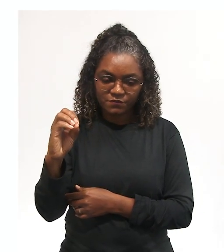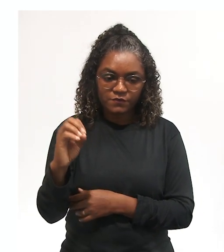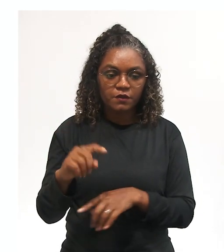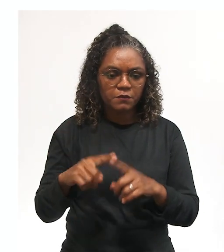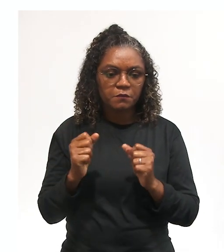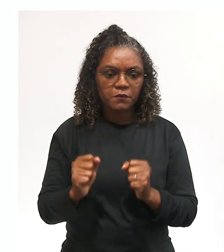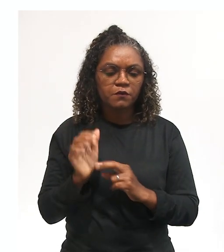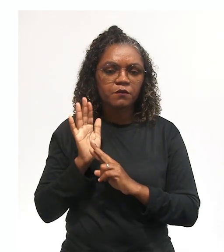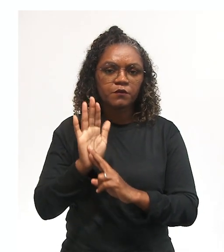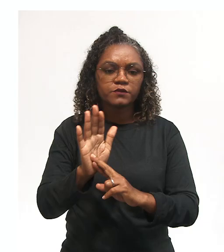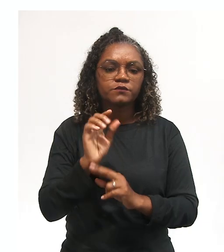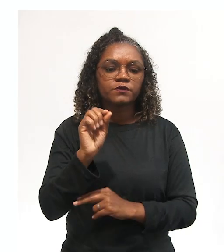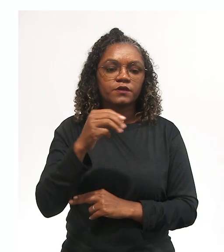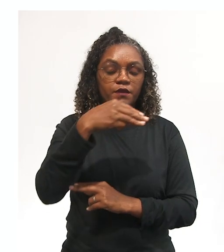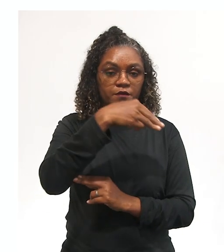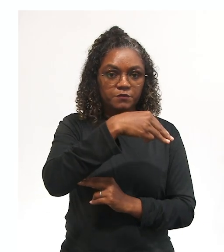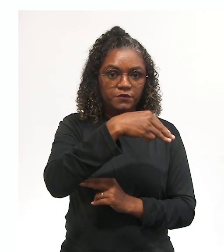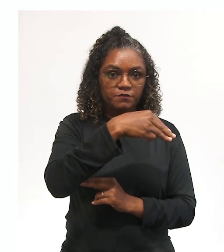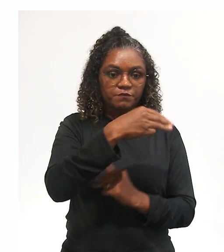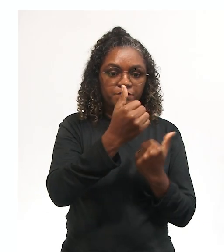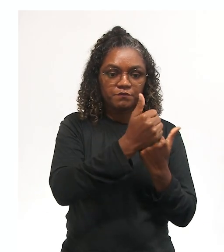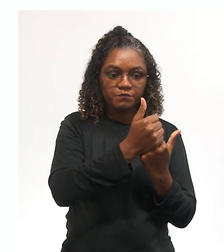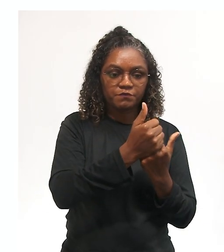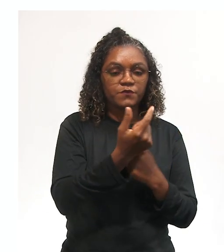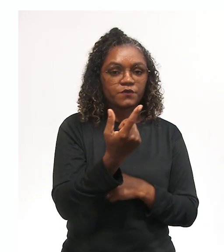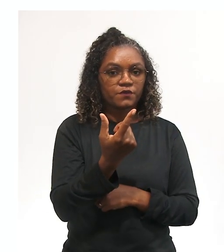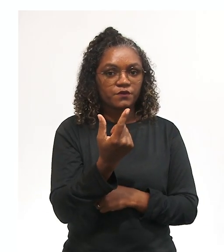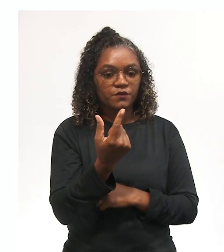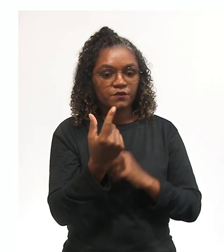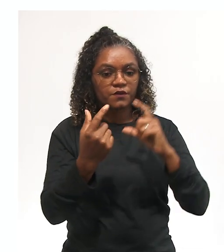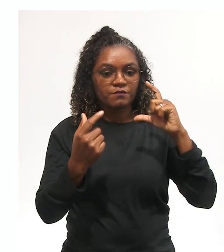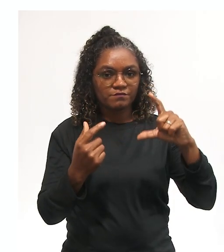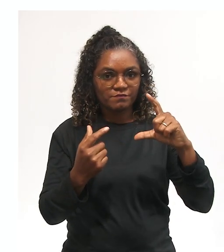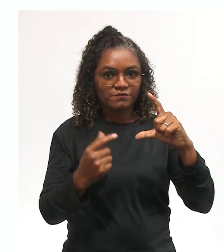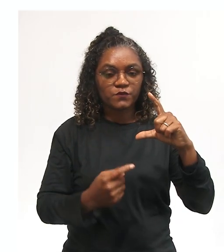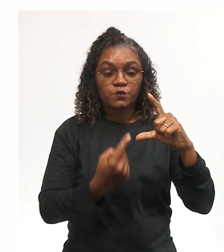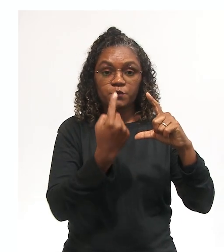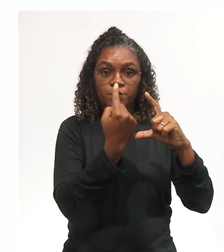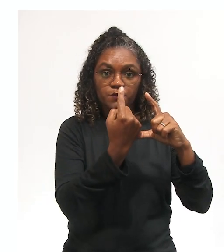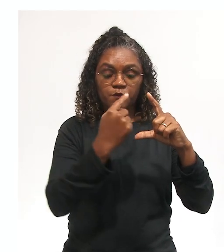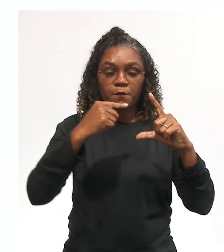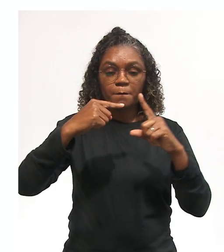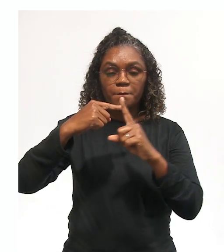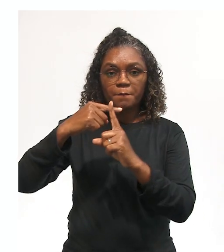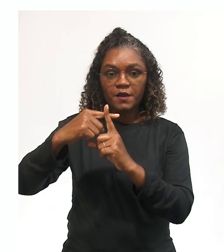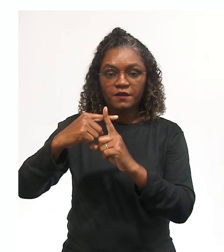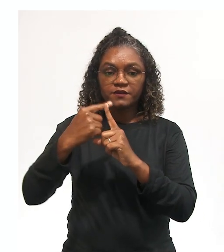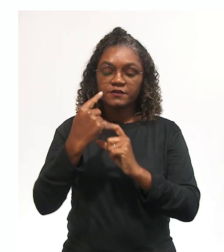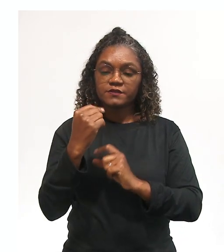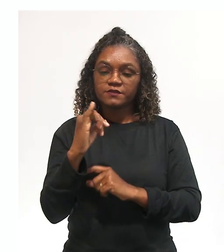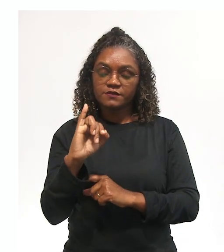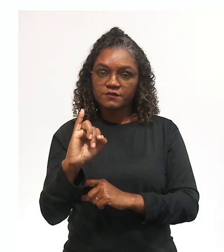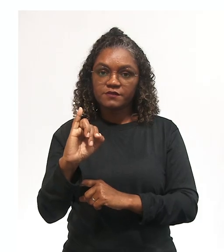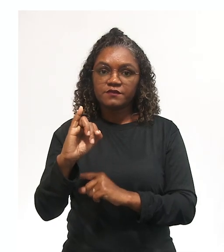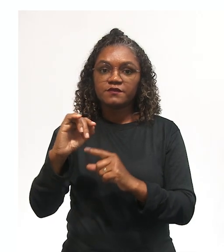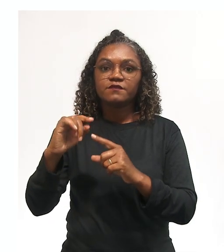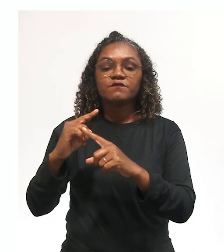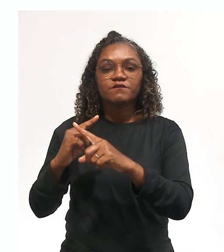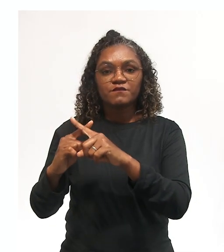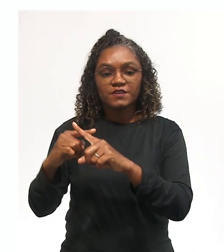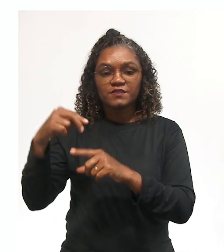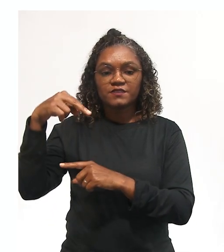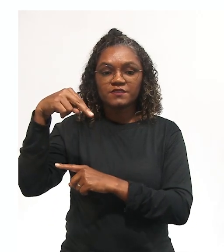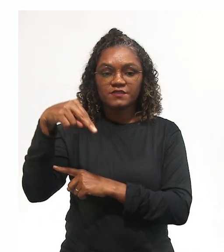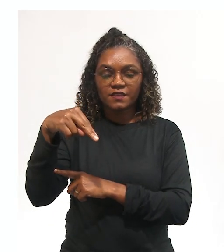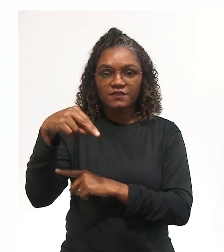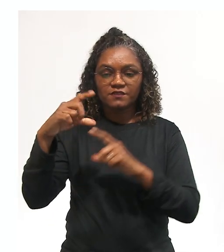assim. Montante vai ser capital, abre parêntese, 1 mais I vezes N, I sendo a taxa.